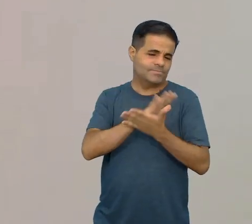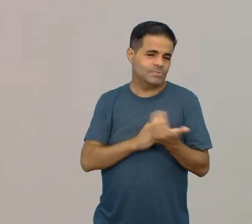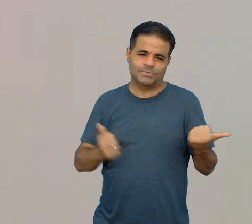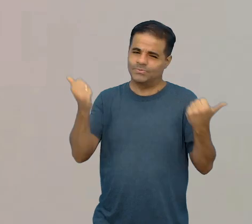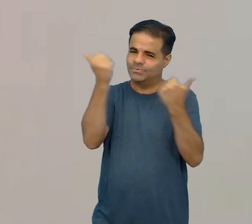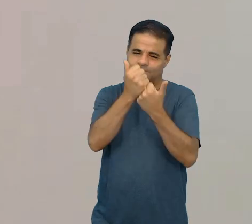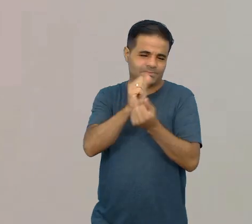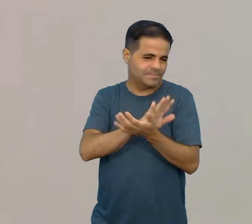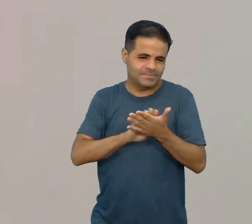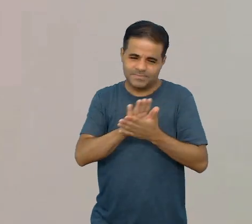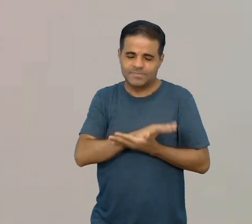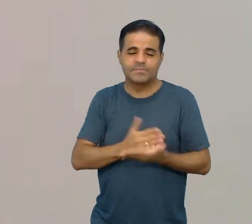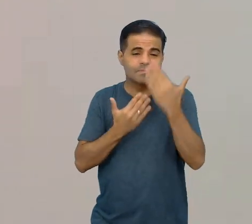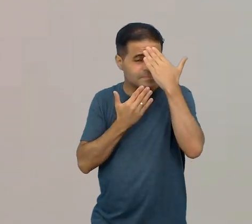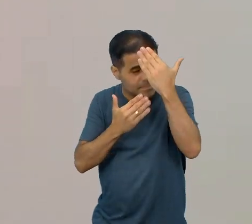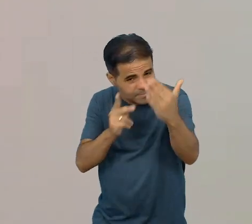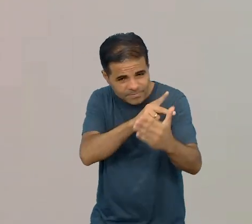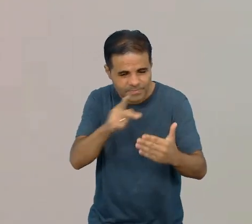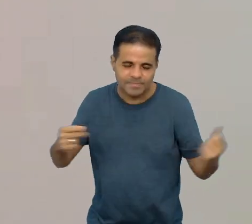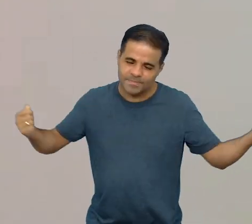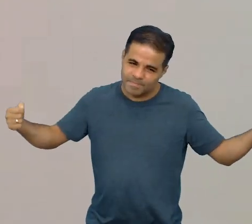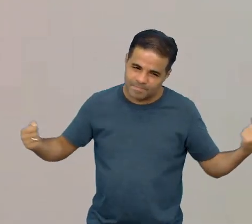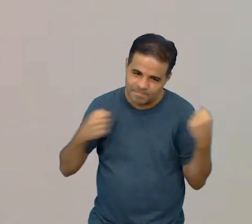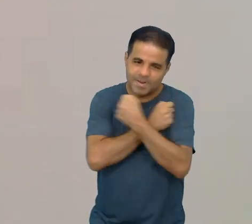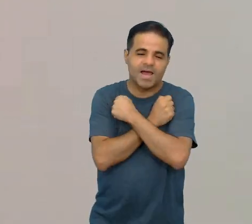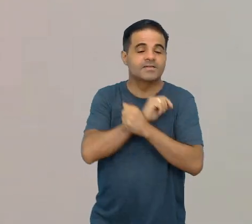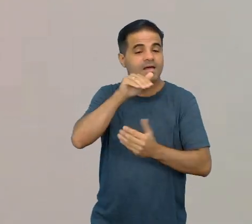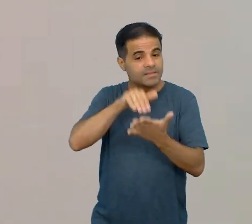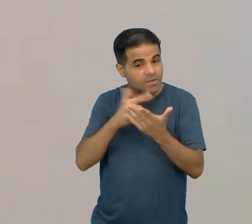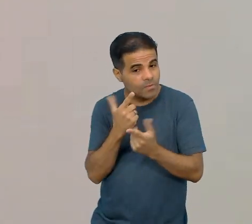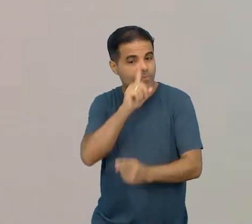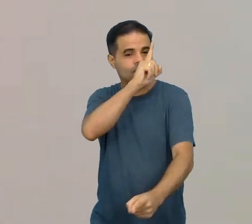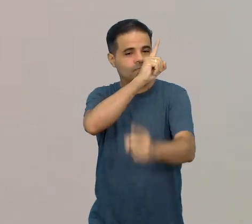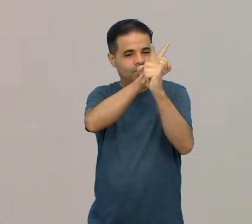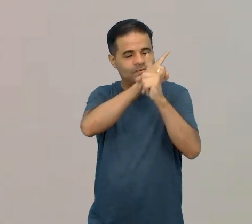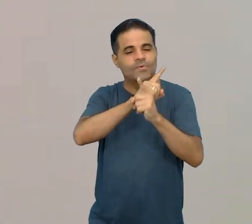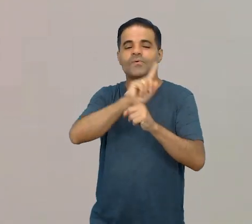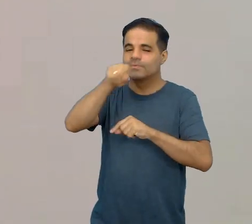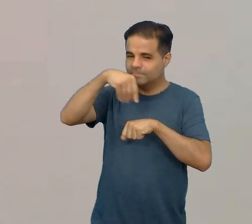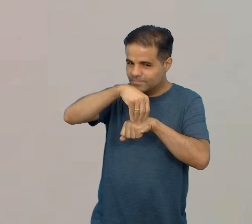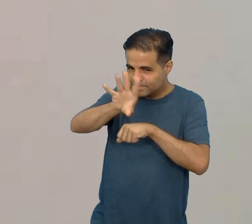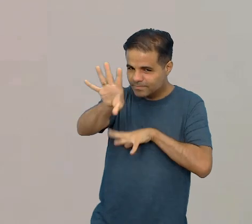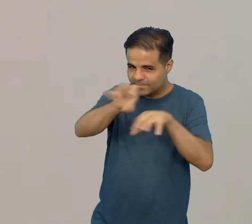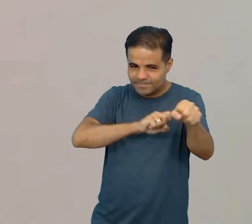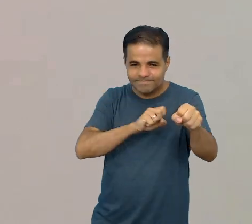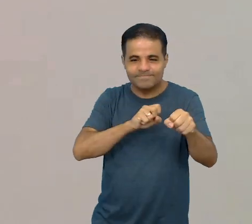Obrigada, professores, né, um abraço e até a próxima transmissão.